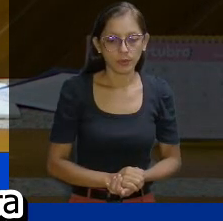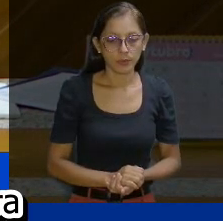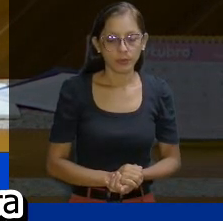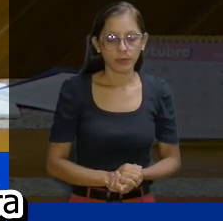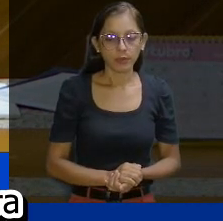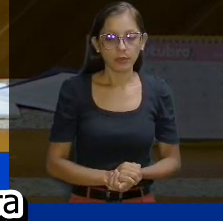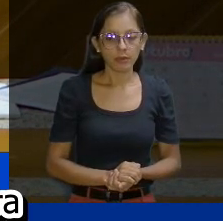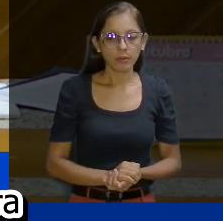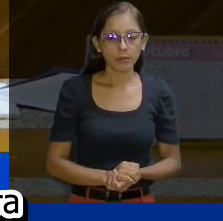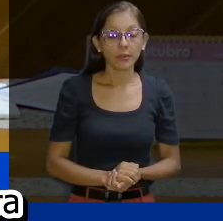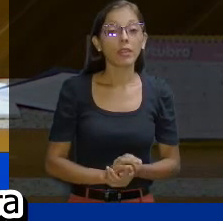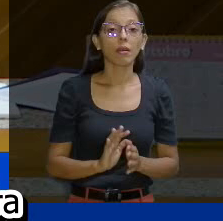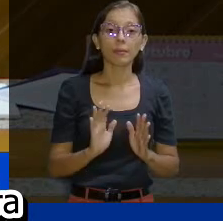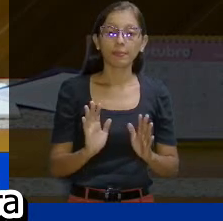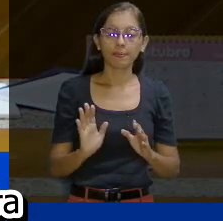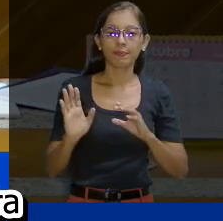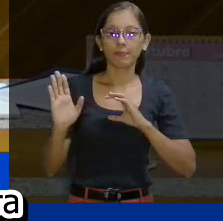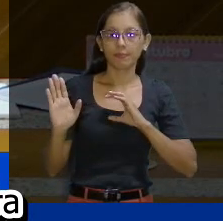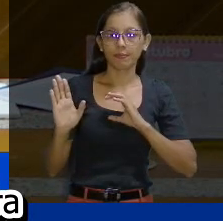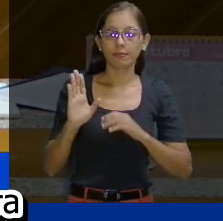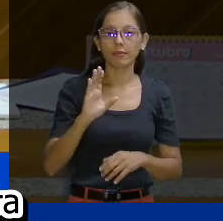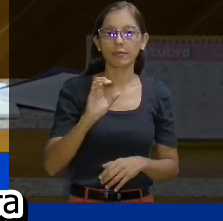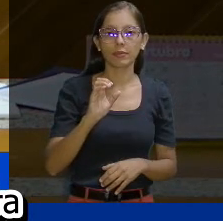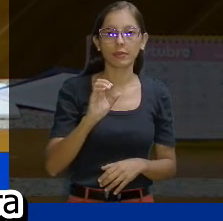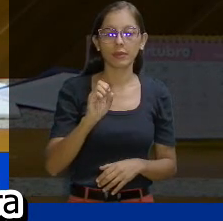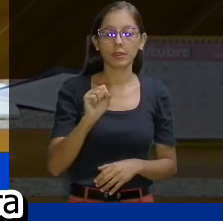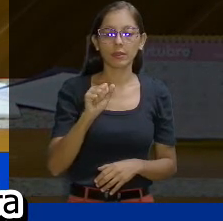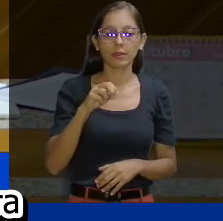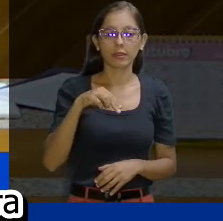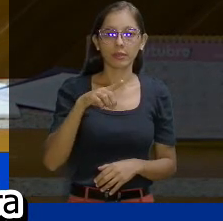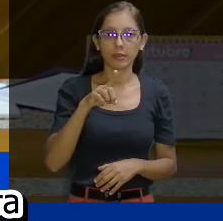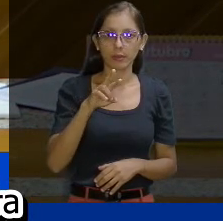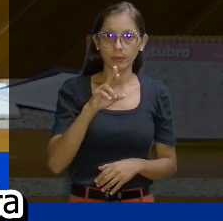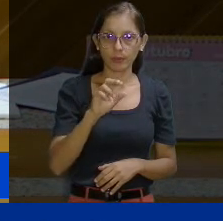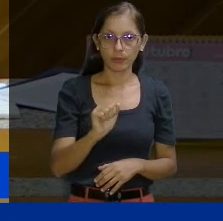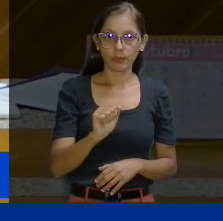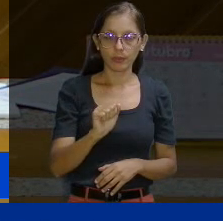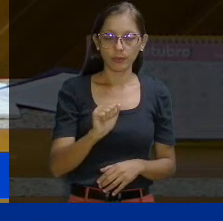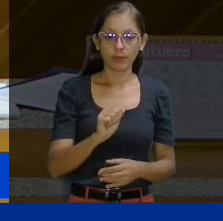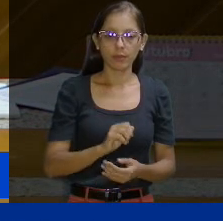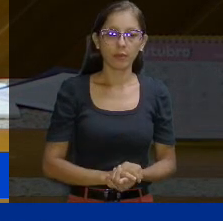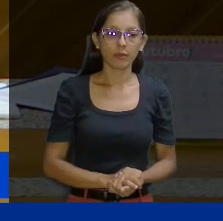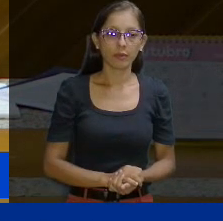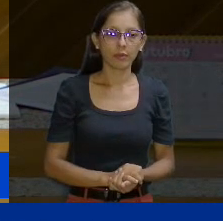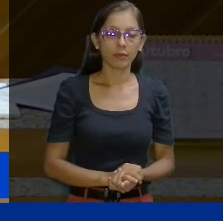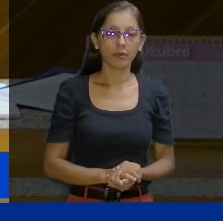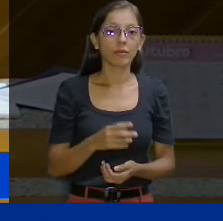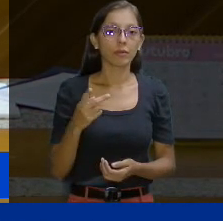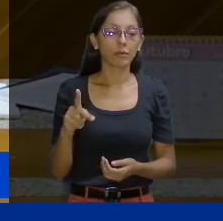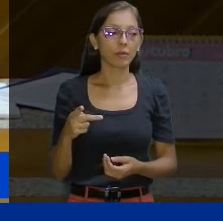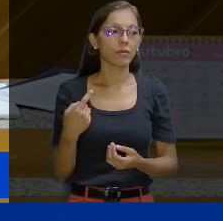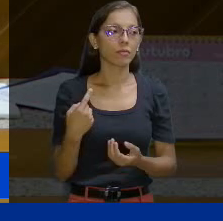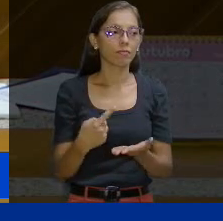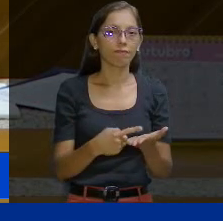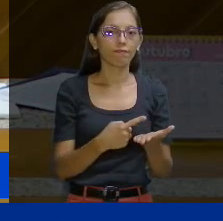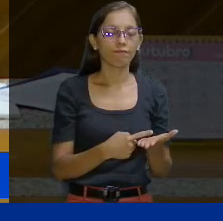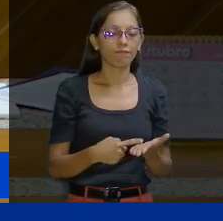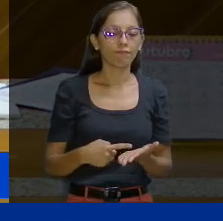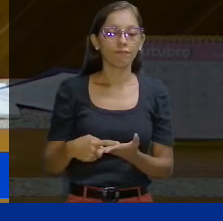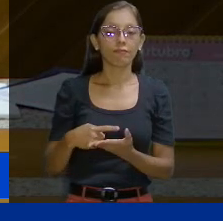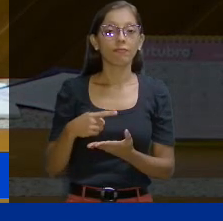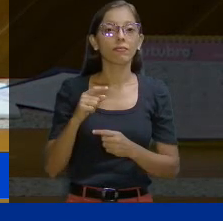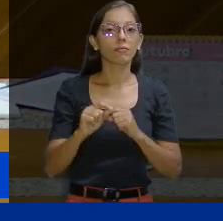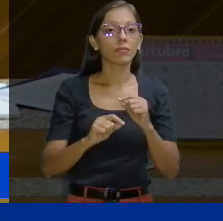modo, no tocante à candidata Sandra Nunes, os embargantes afirmam que o acórdão teria sido omisso ou contraditório ao